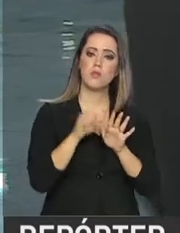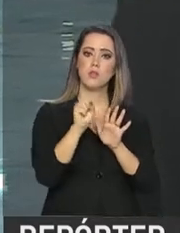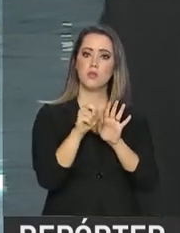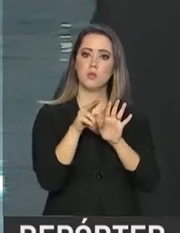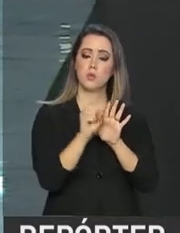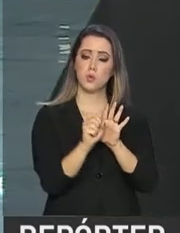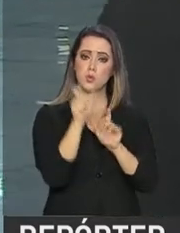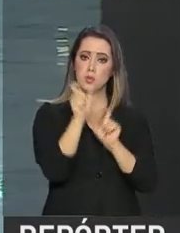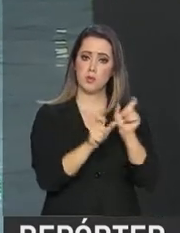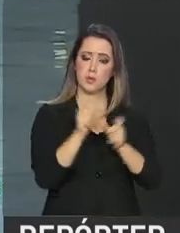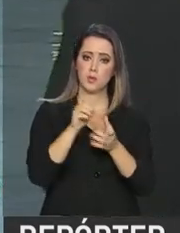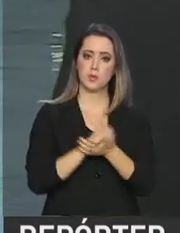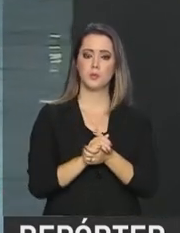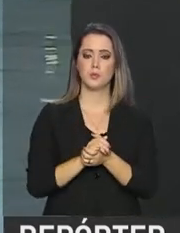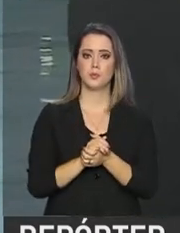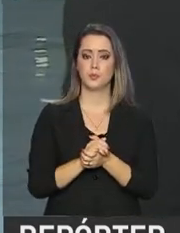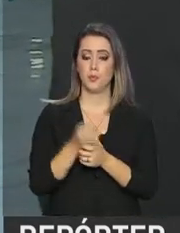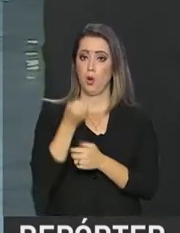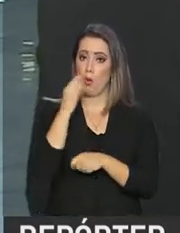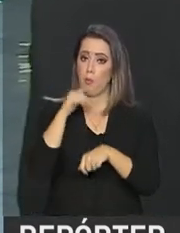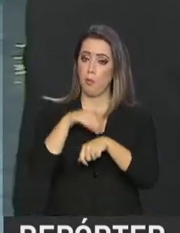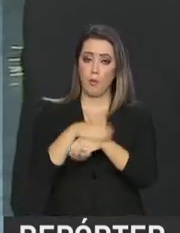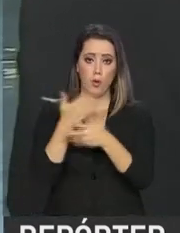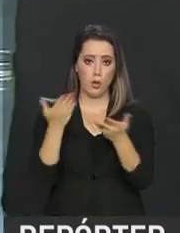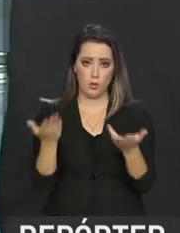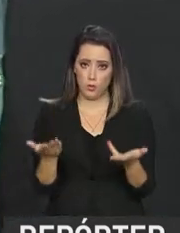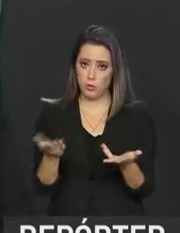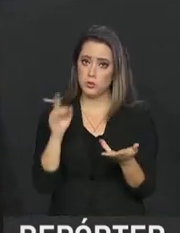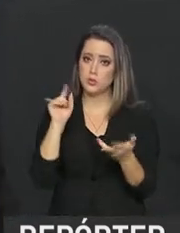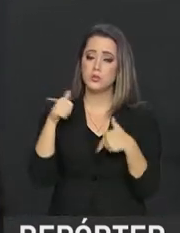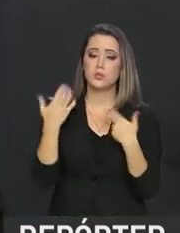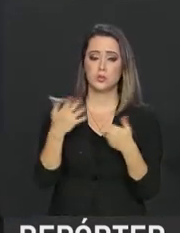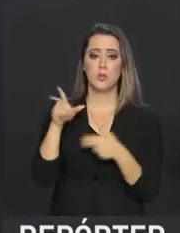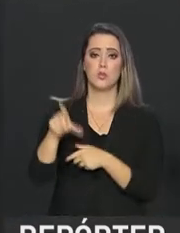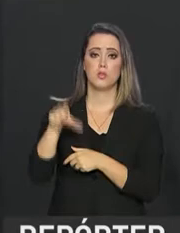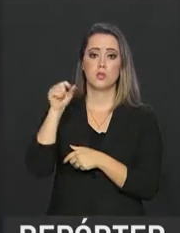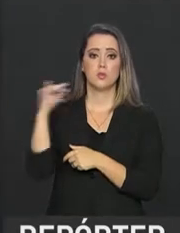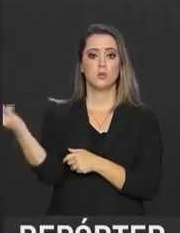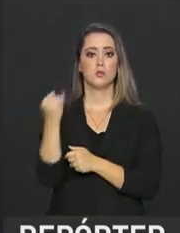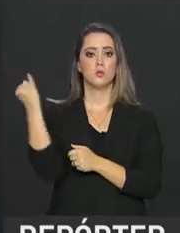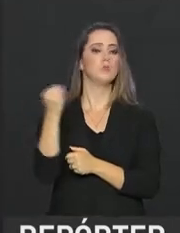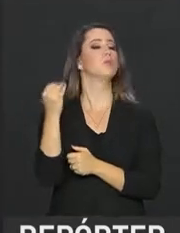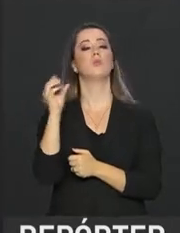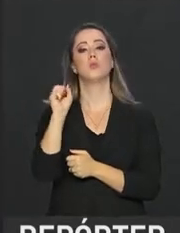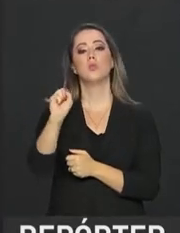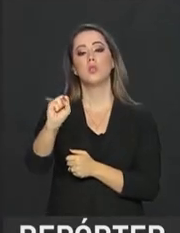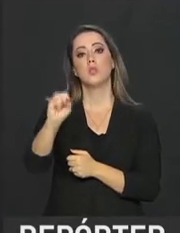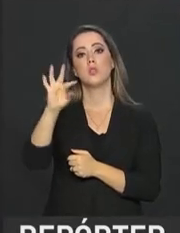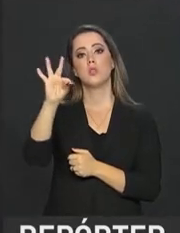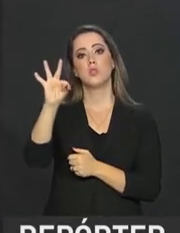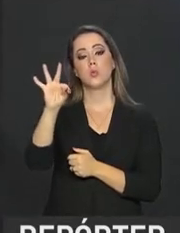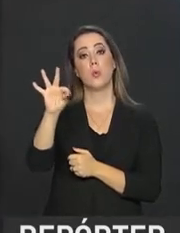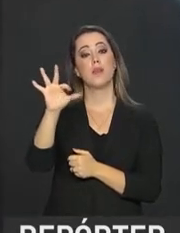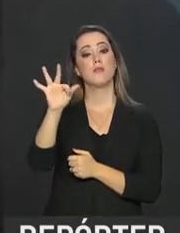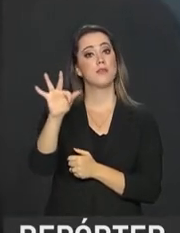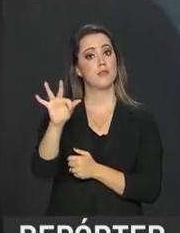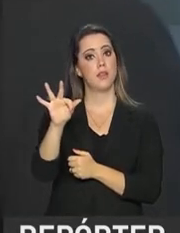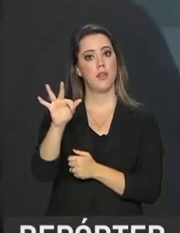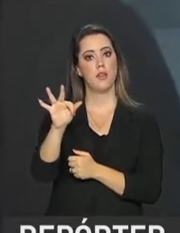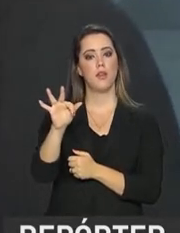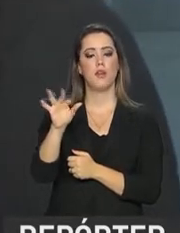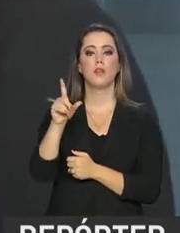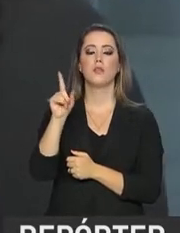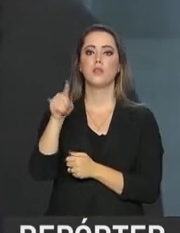cidadão boa noite bom essa foi uma decisão muito importante é emanada do supremo tribunal federal que obviamente